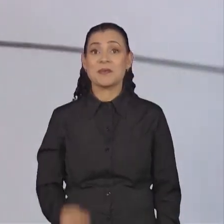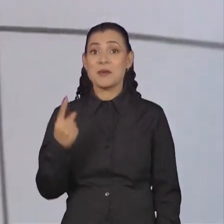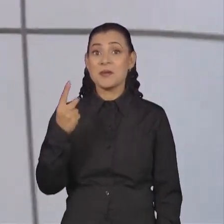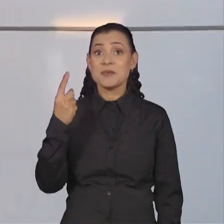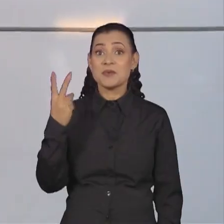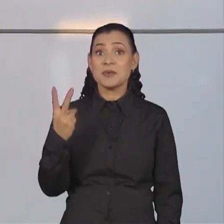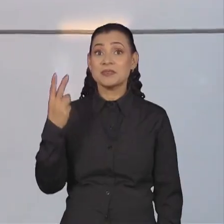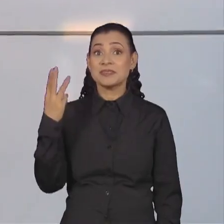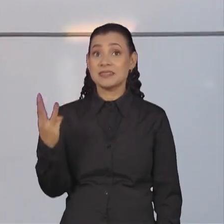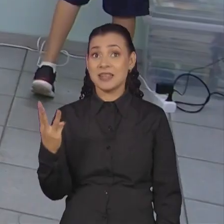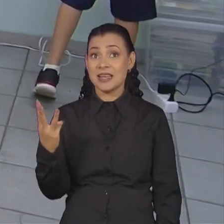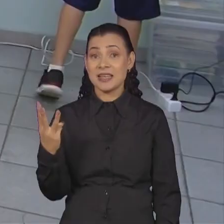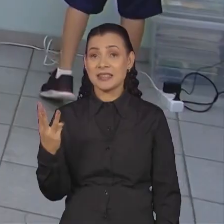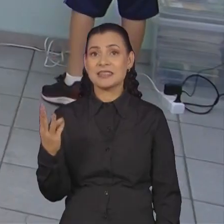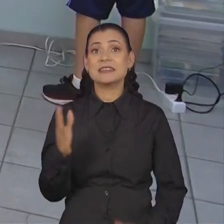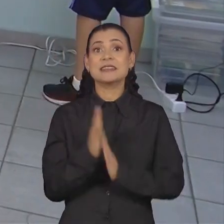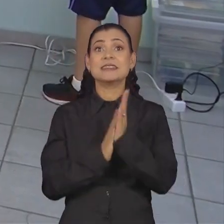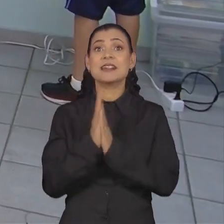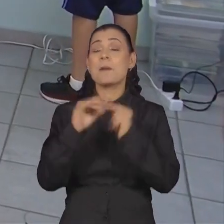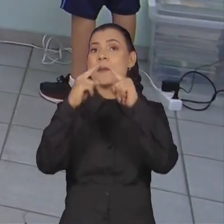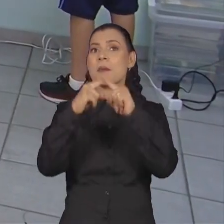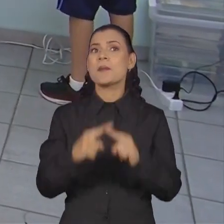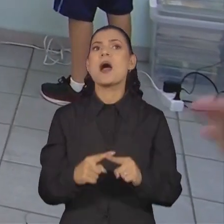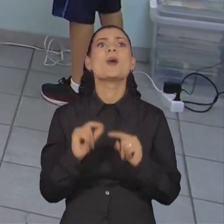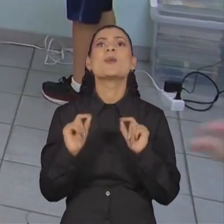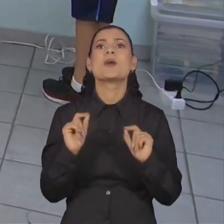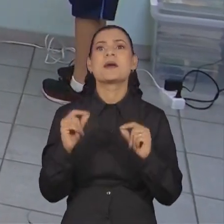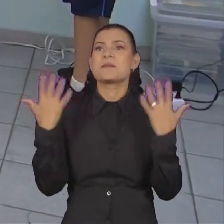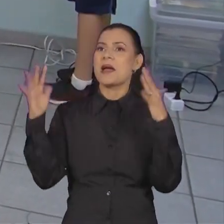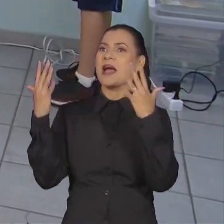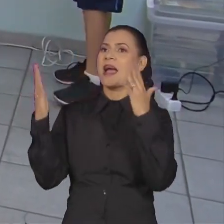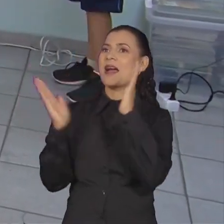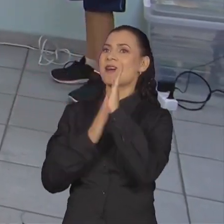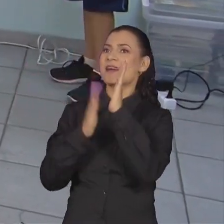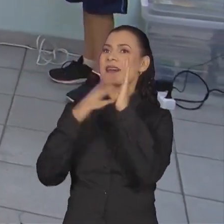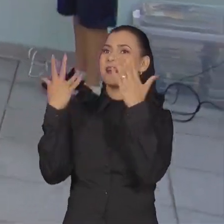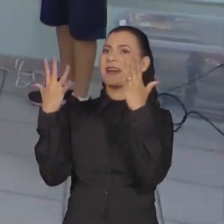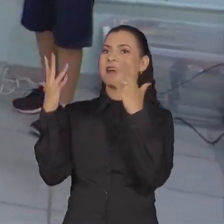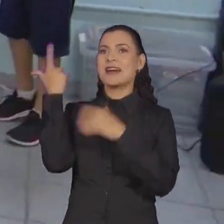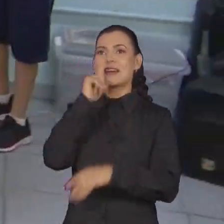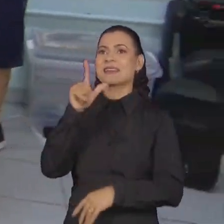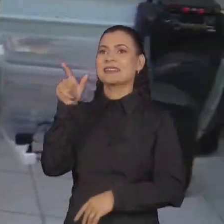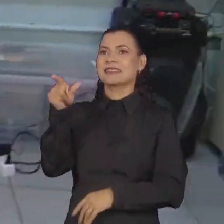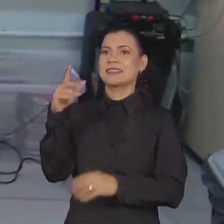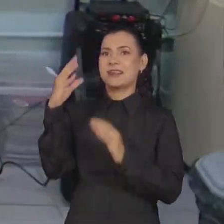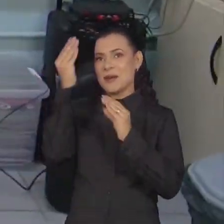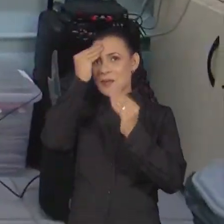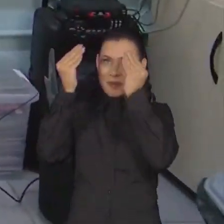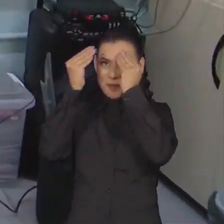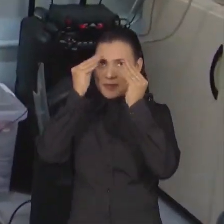3. Então o João ganhou. Palmas aí pro João.